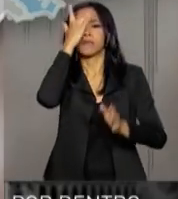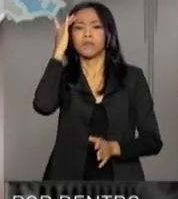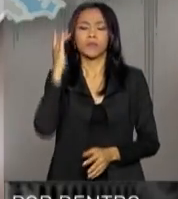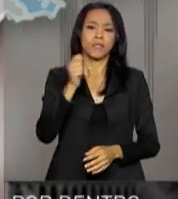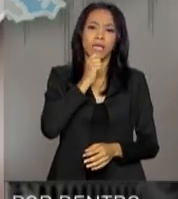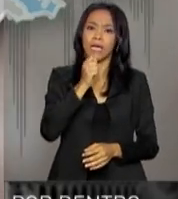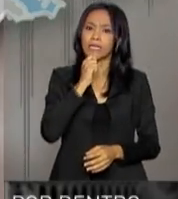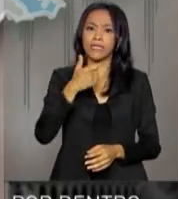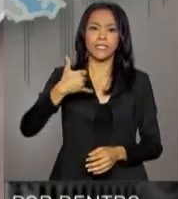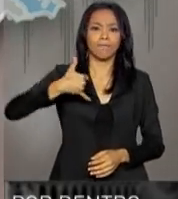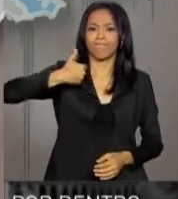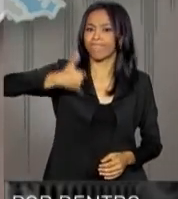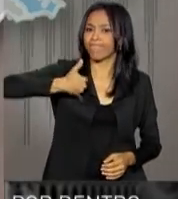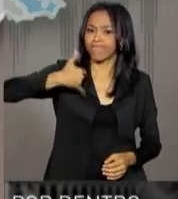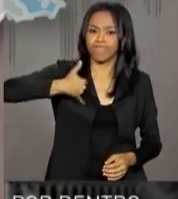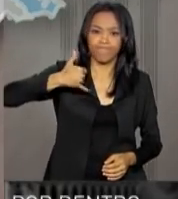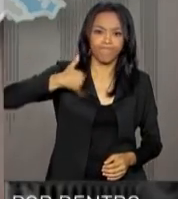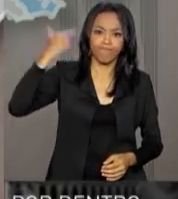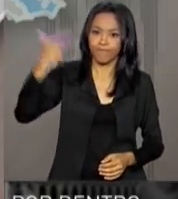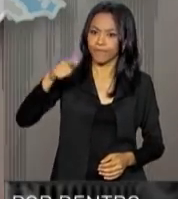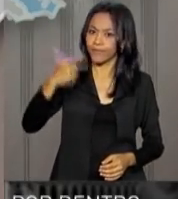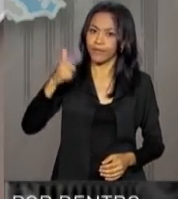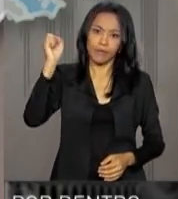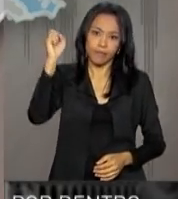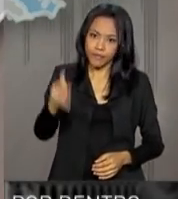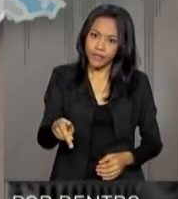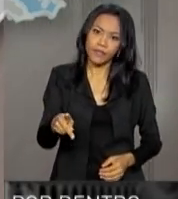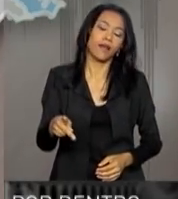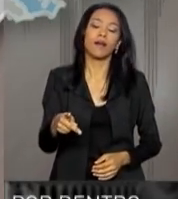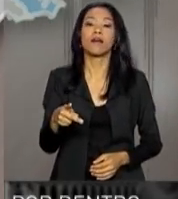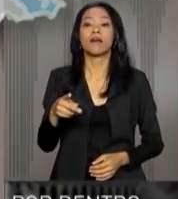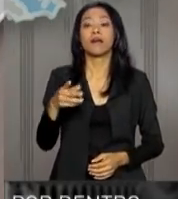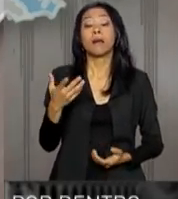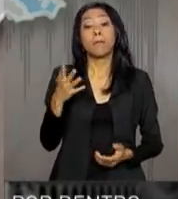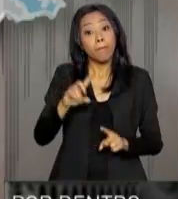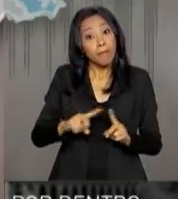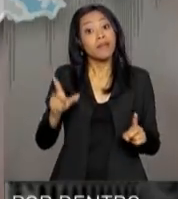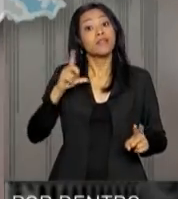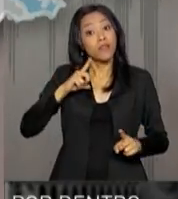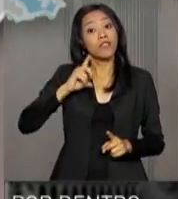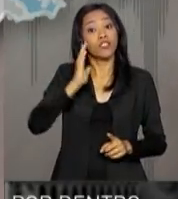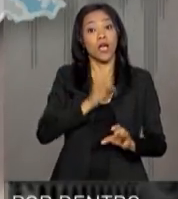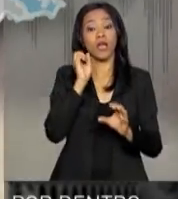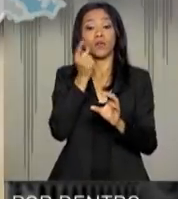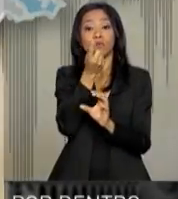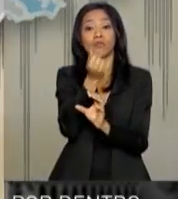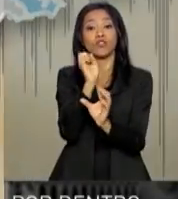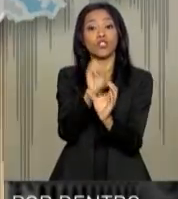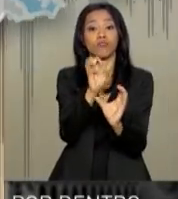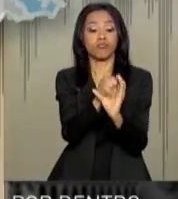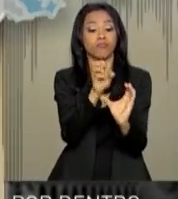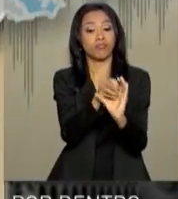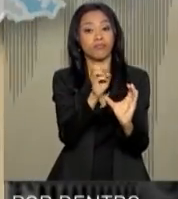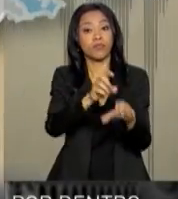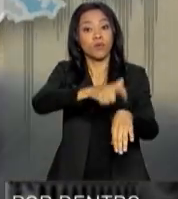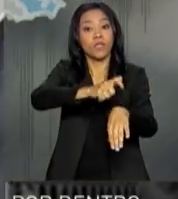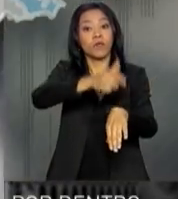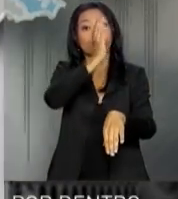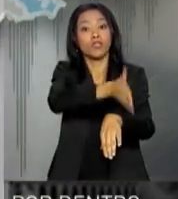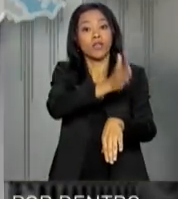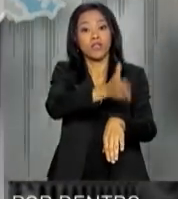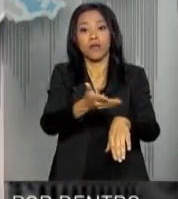a idade mínima para aposentadoria mais porém já tem o tempo de contribuição como